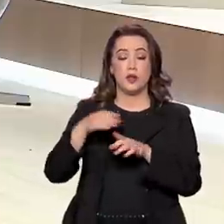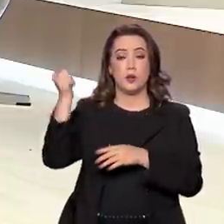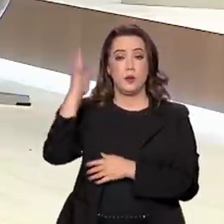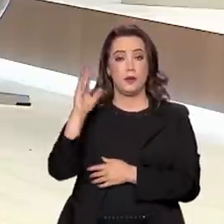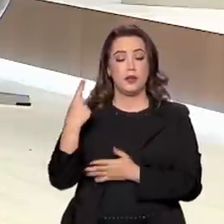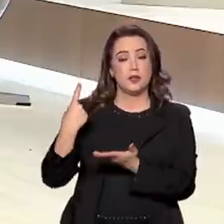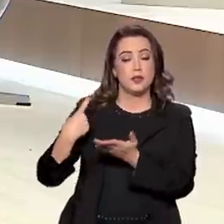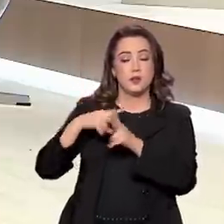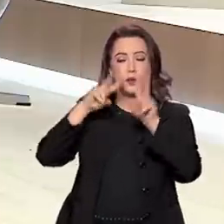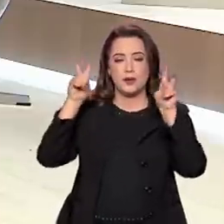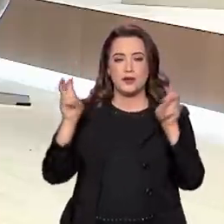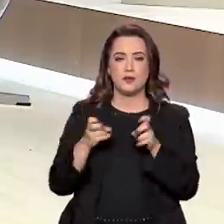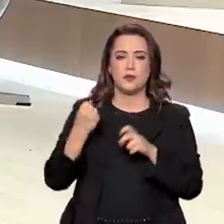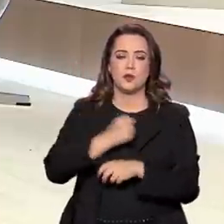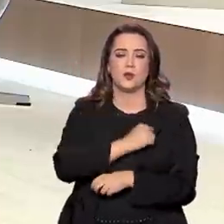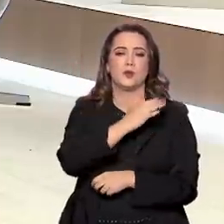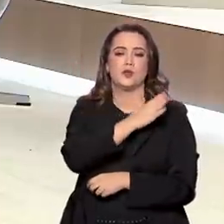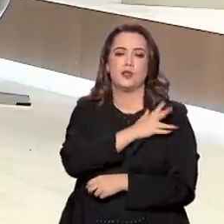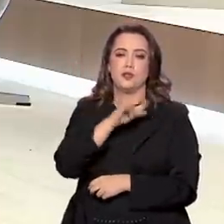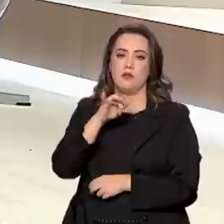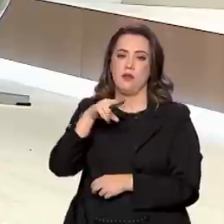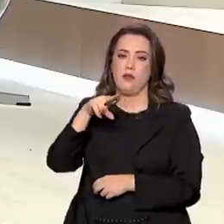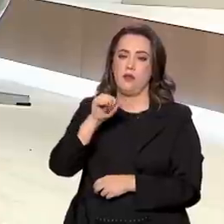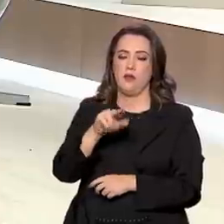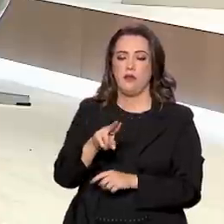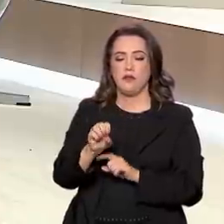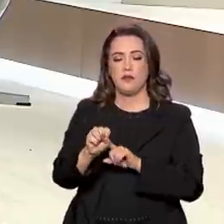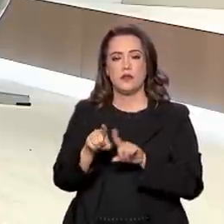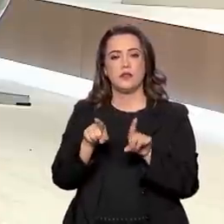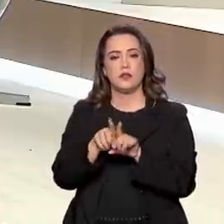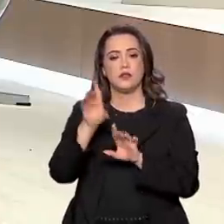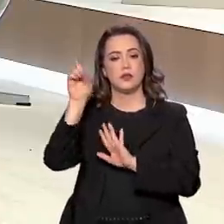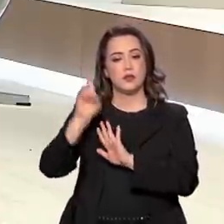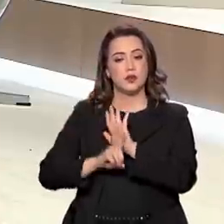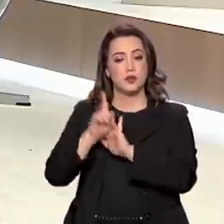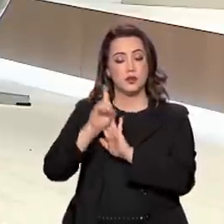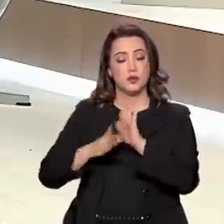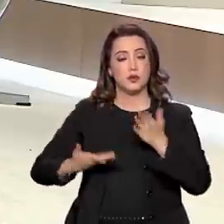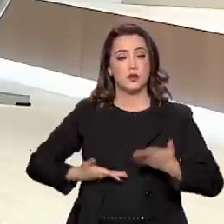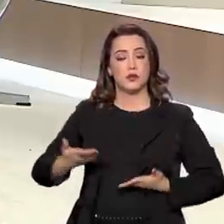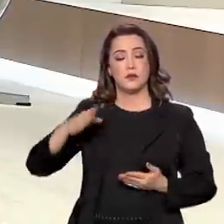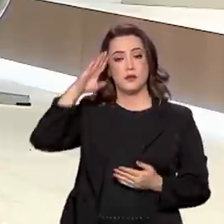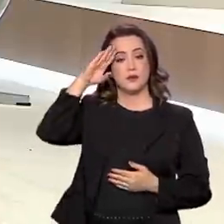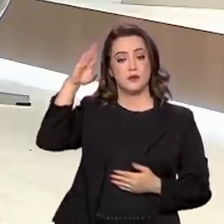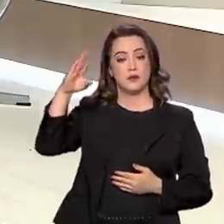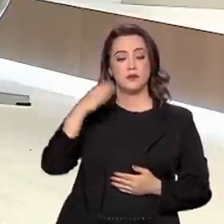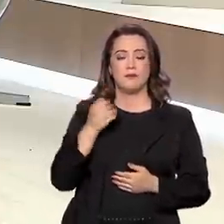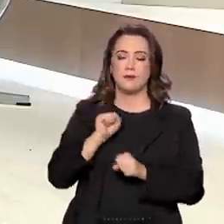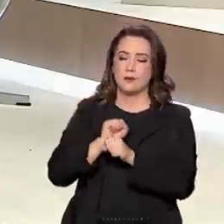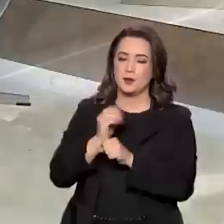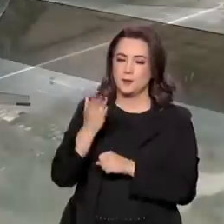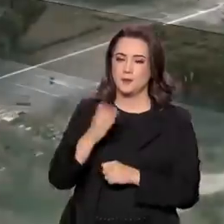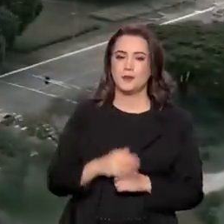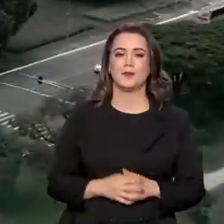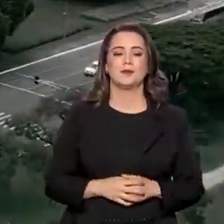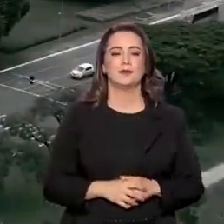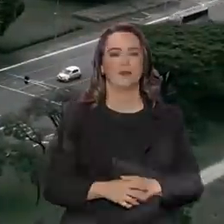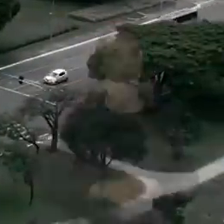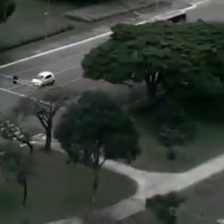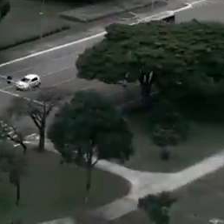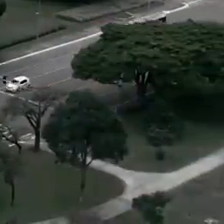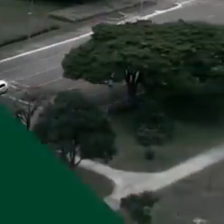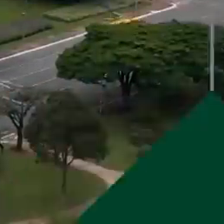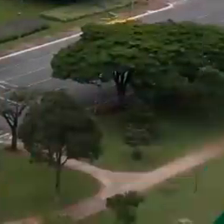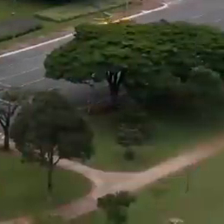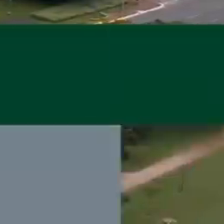falta com o general-de-divisão Vinícius Ferreira Martinelli diretor de serviço militar não sai daí ô